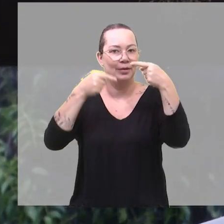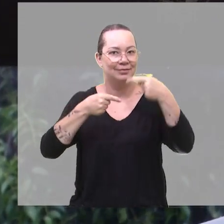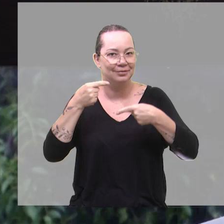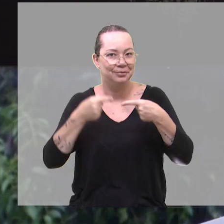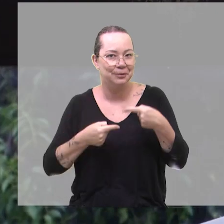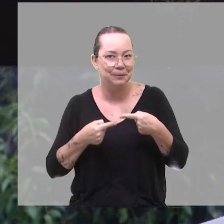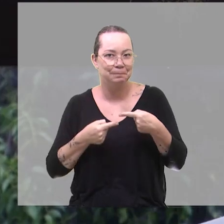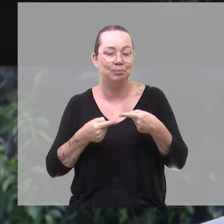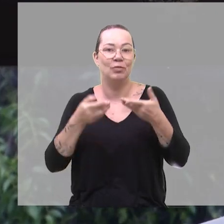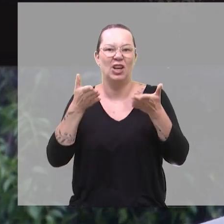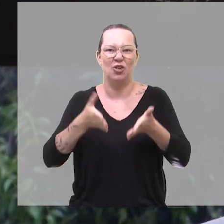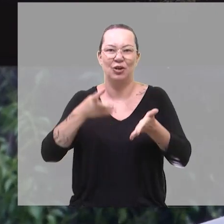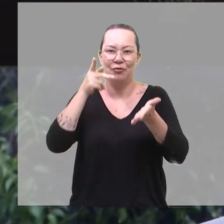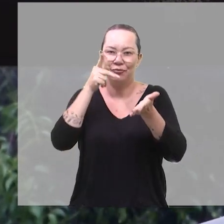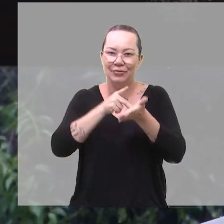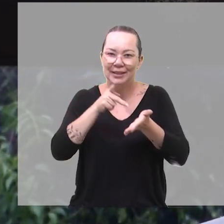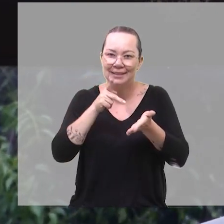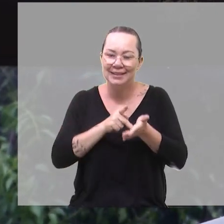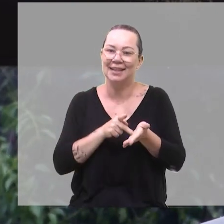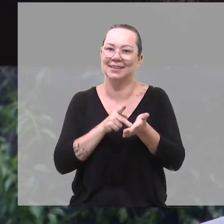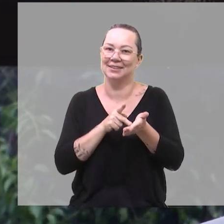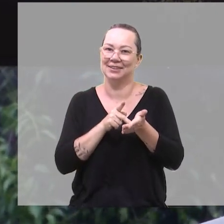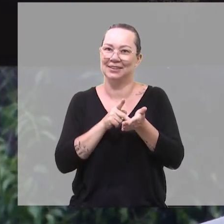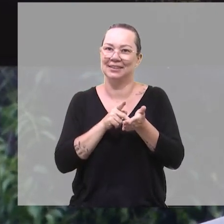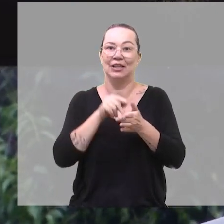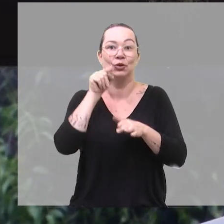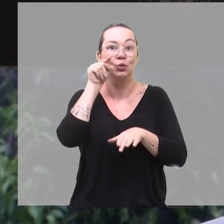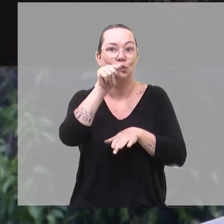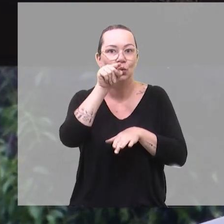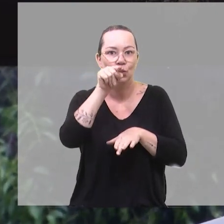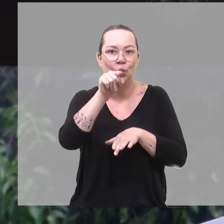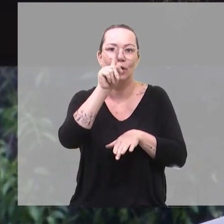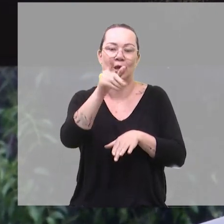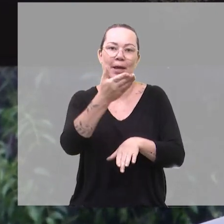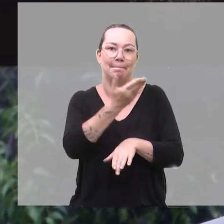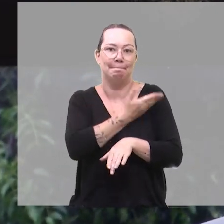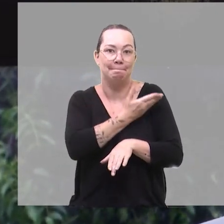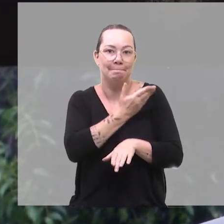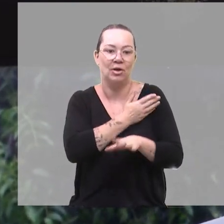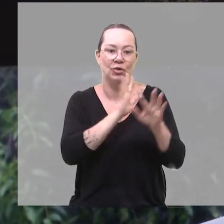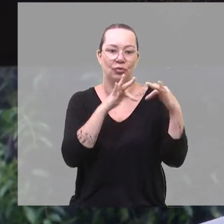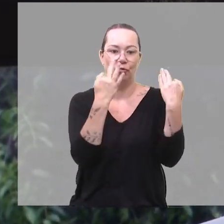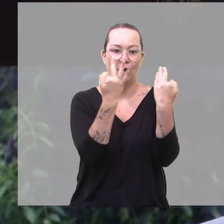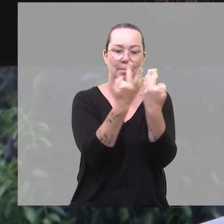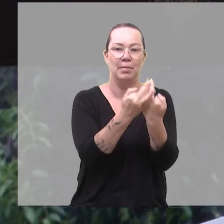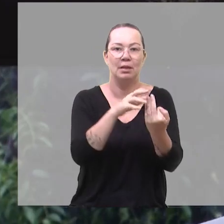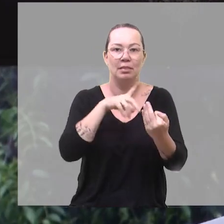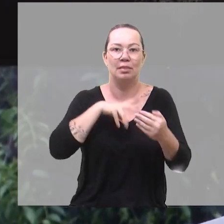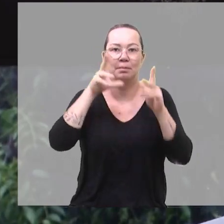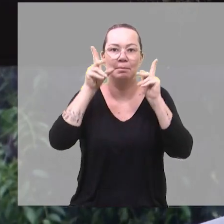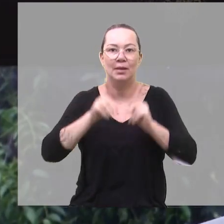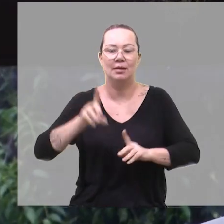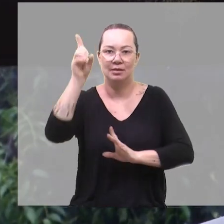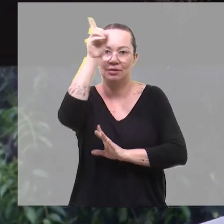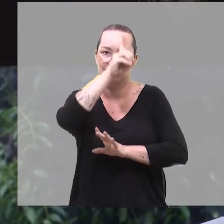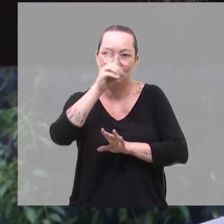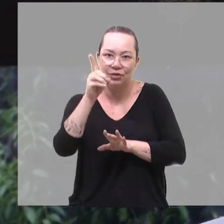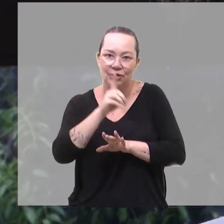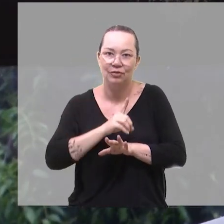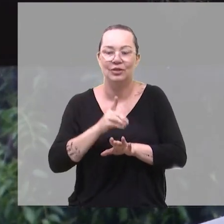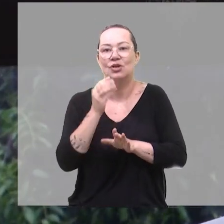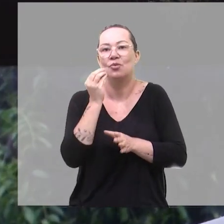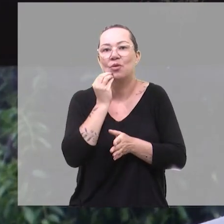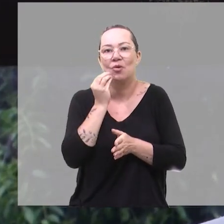para o debate. E agora é entrar mesmo, literal. Você que é amigo de famílias que têm pessoas